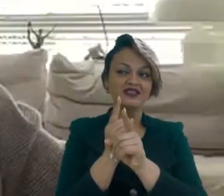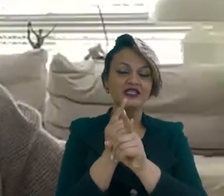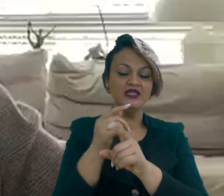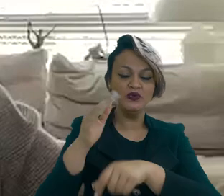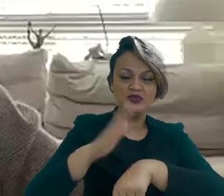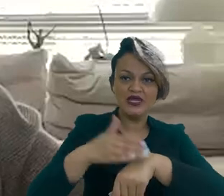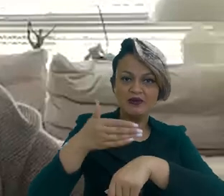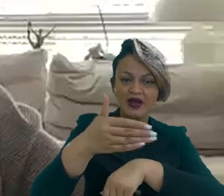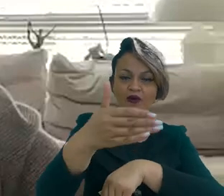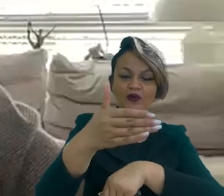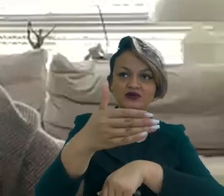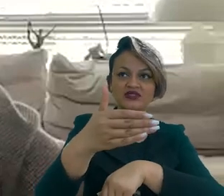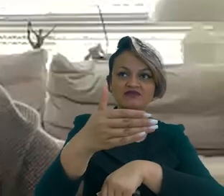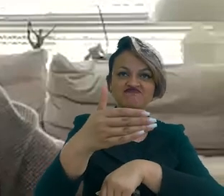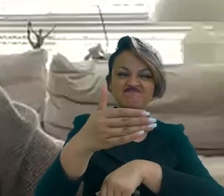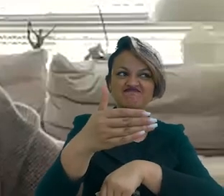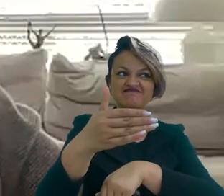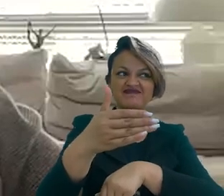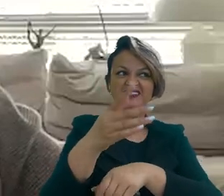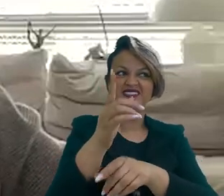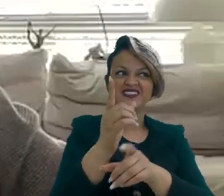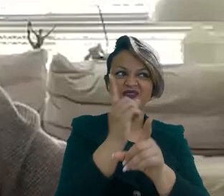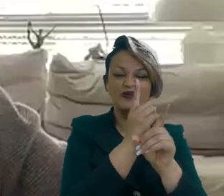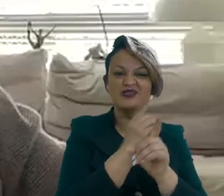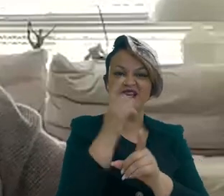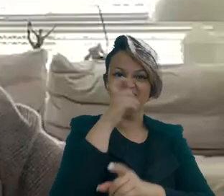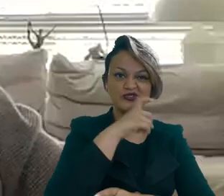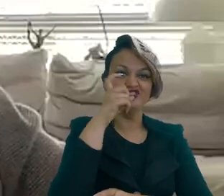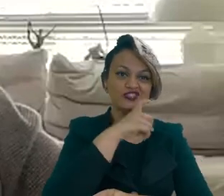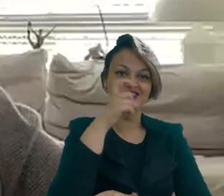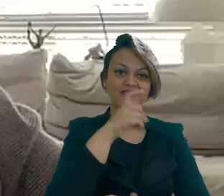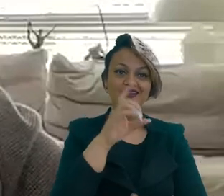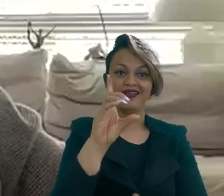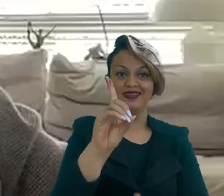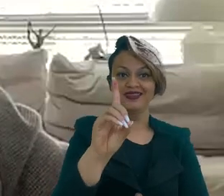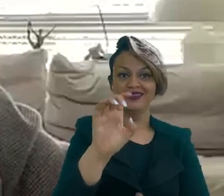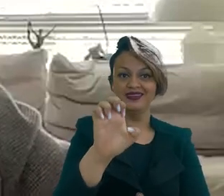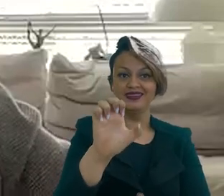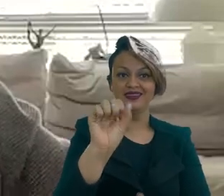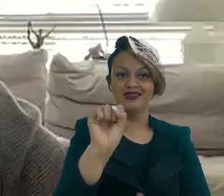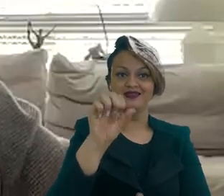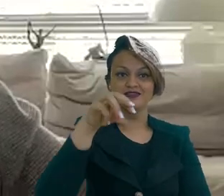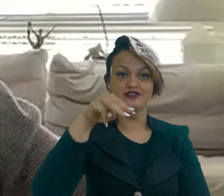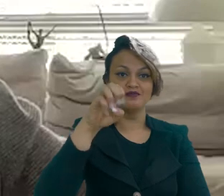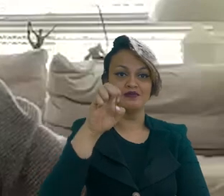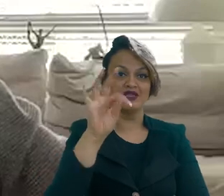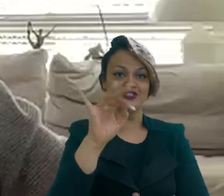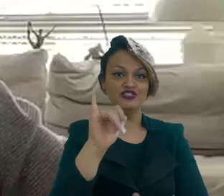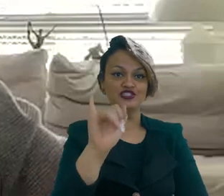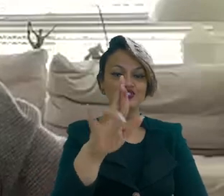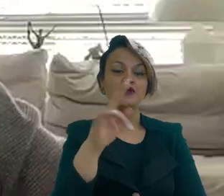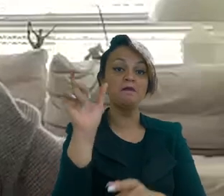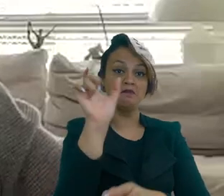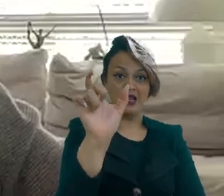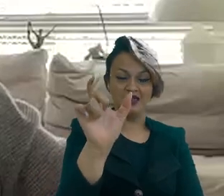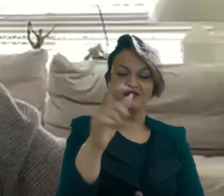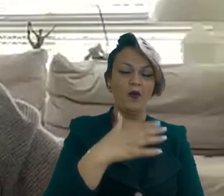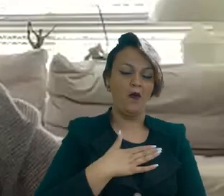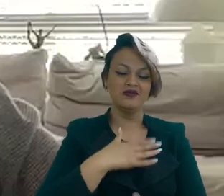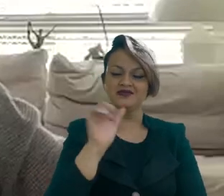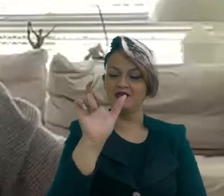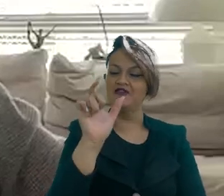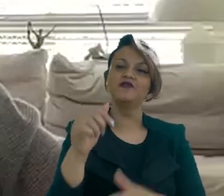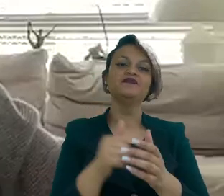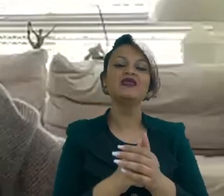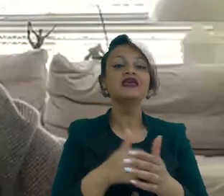coisa para o tempo desmentir adoro esse verbo desmentir pode acontecer com